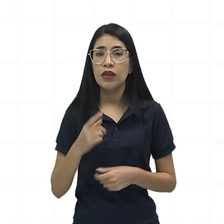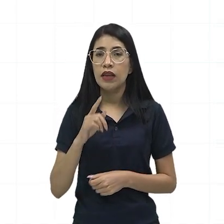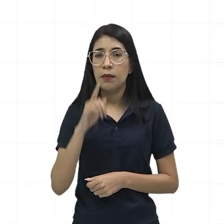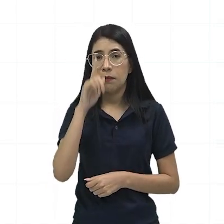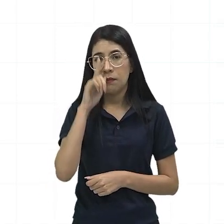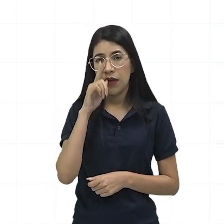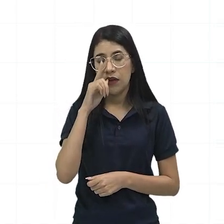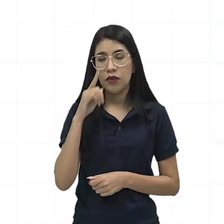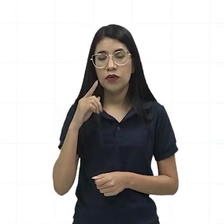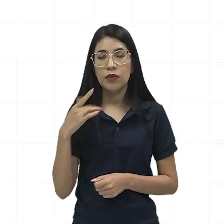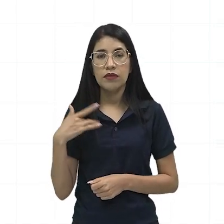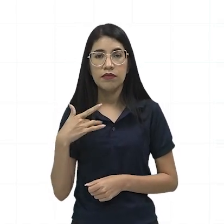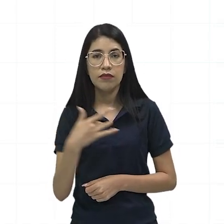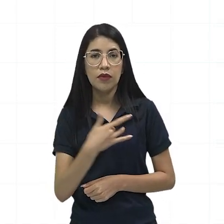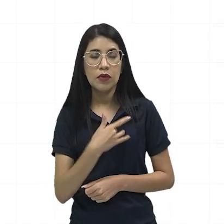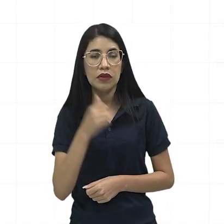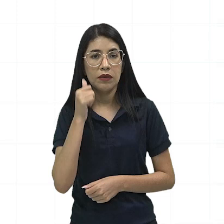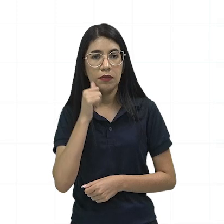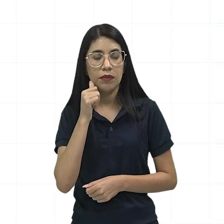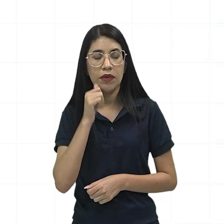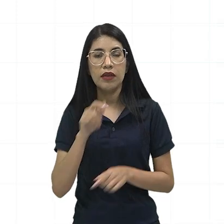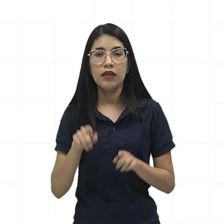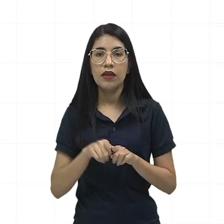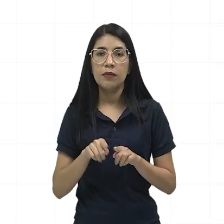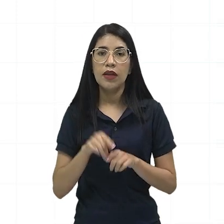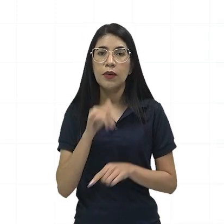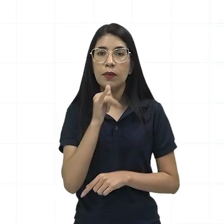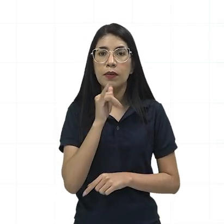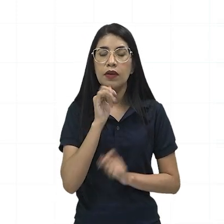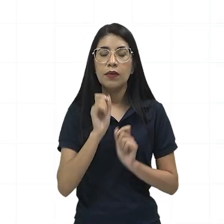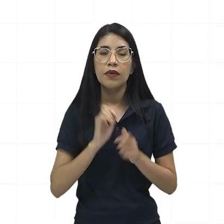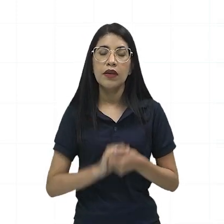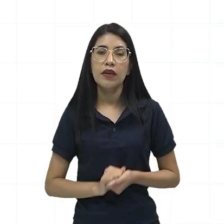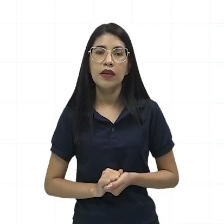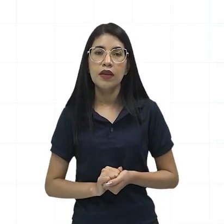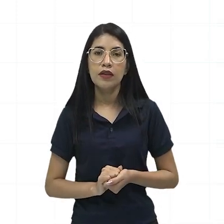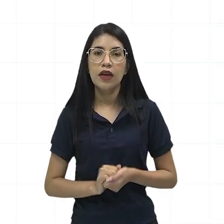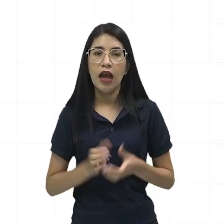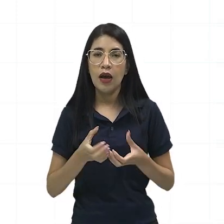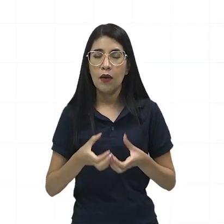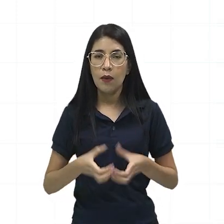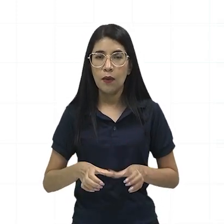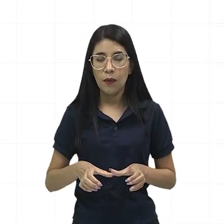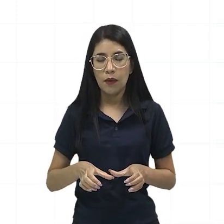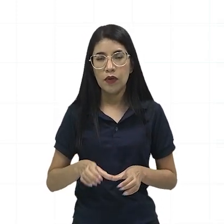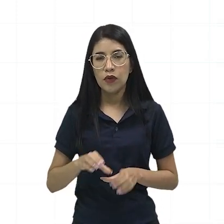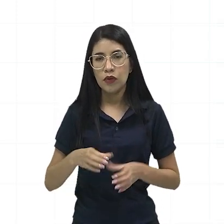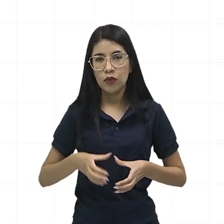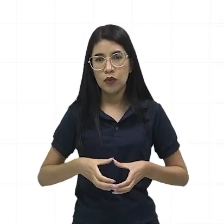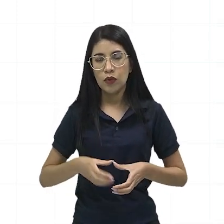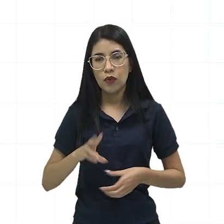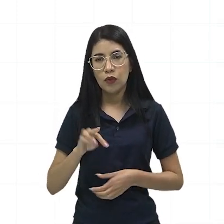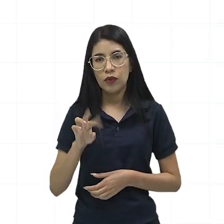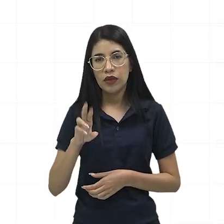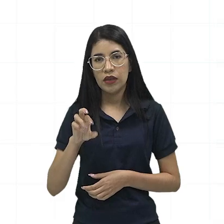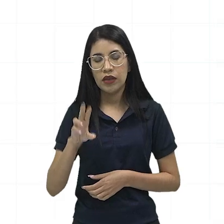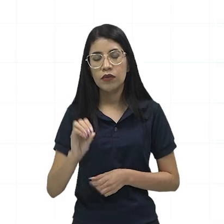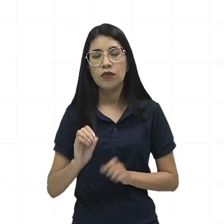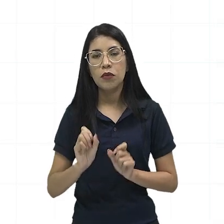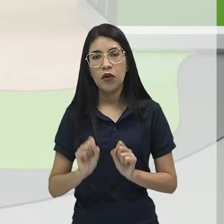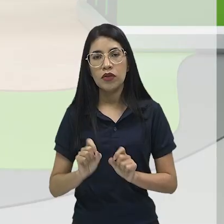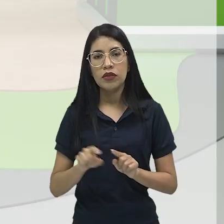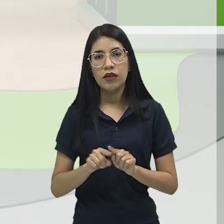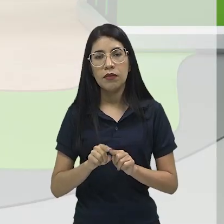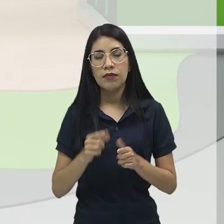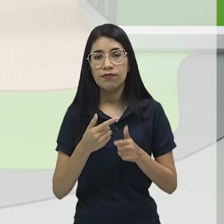saúde, né? Como também o exemplo, a ruptura do colo do útero. Então são momentos